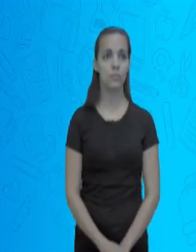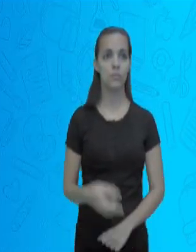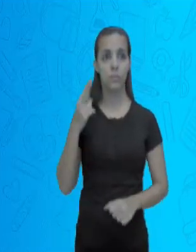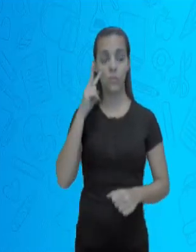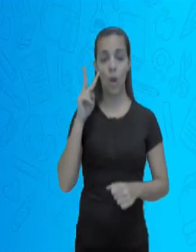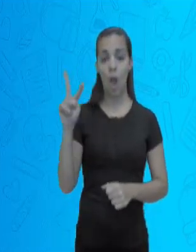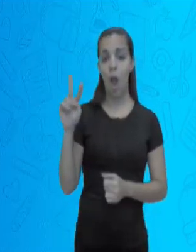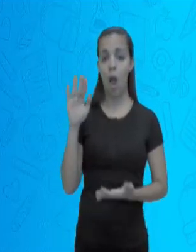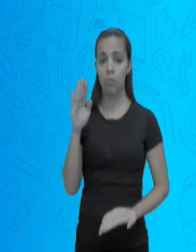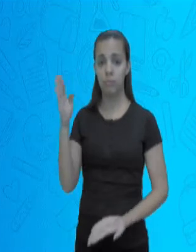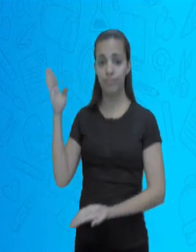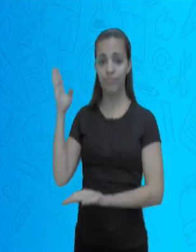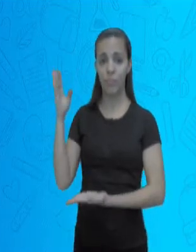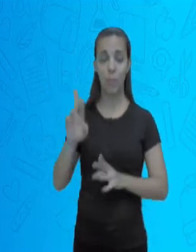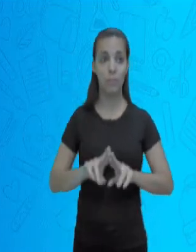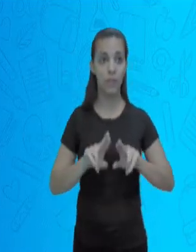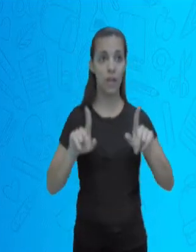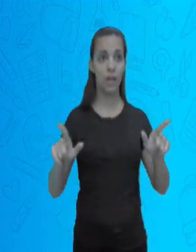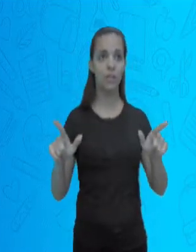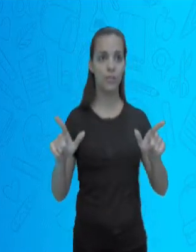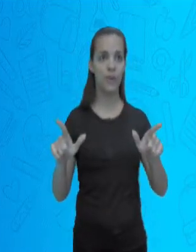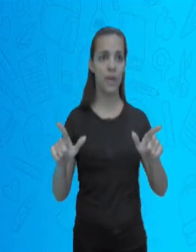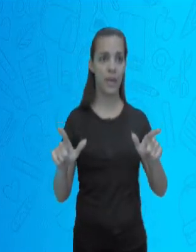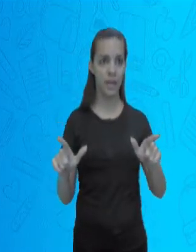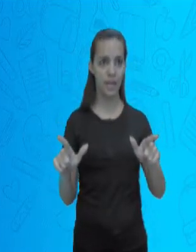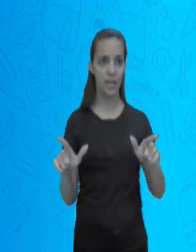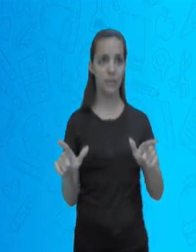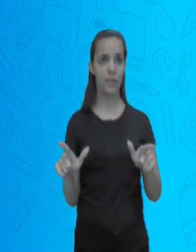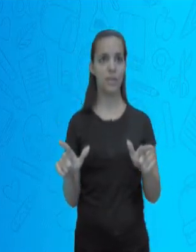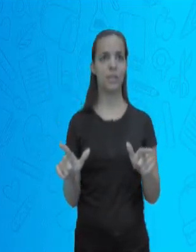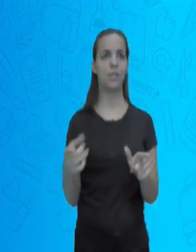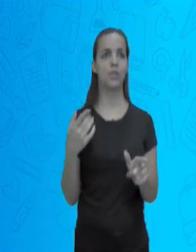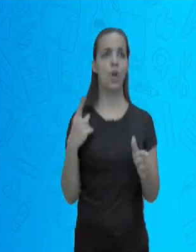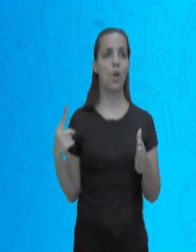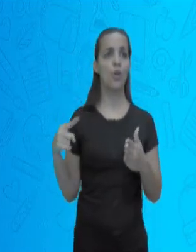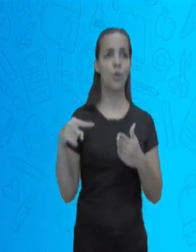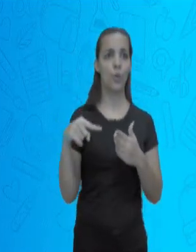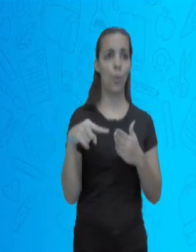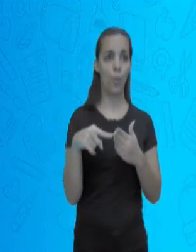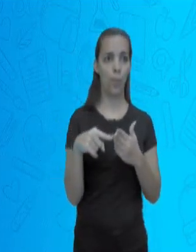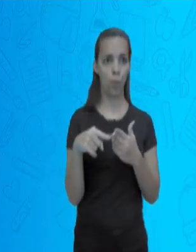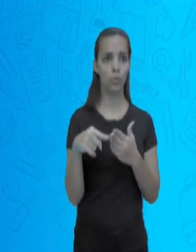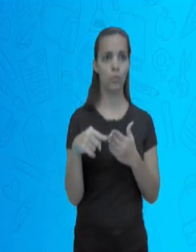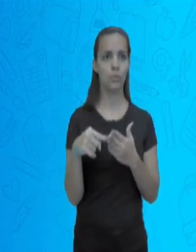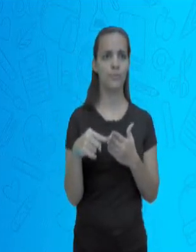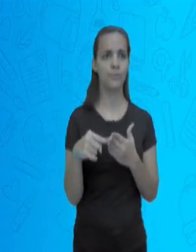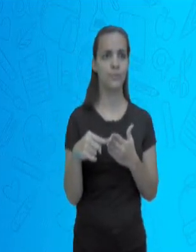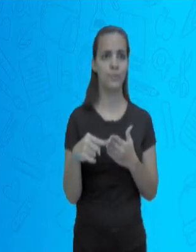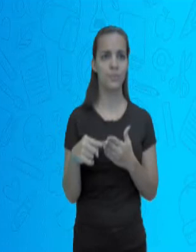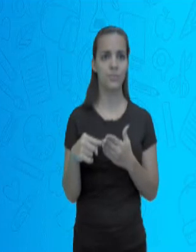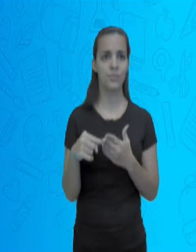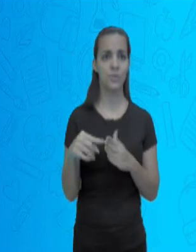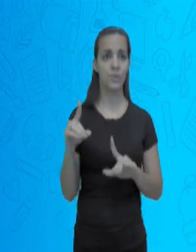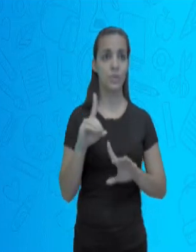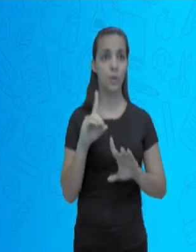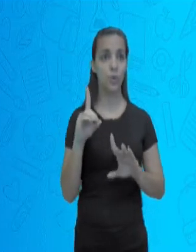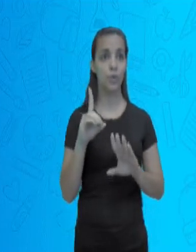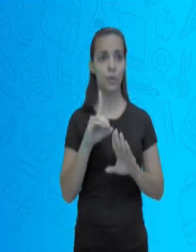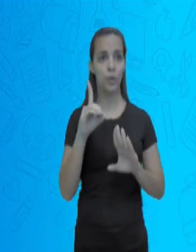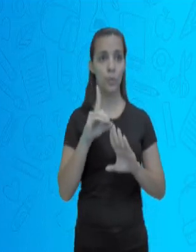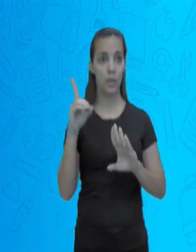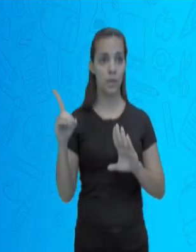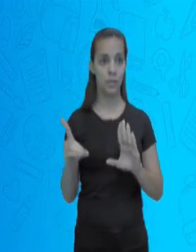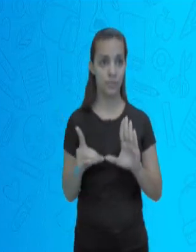Observe a diferença, ó. O colinear, eles estão na mesma reta, porém, o segmento PQ e